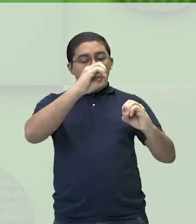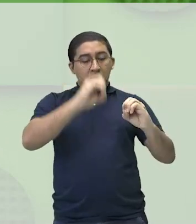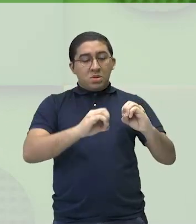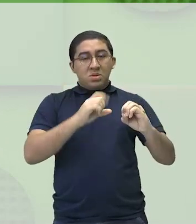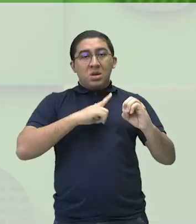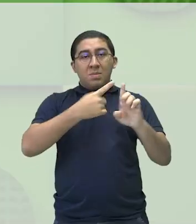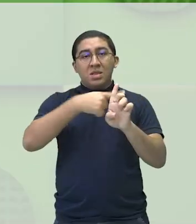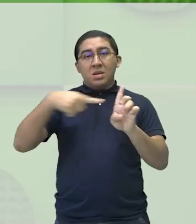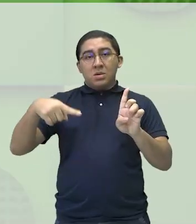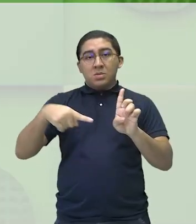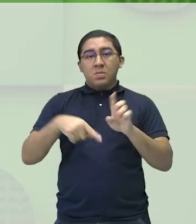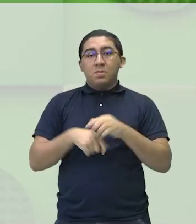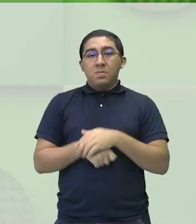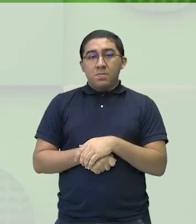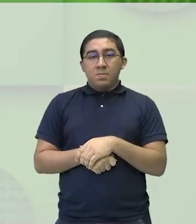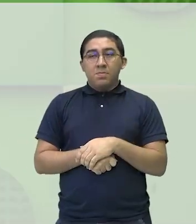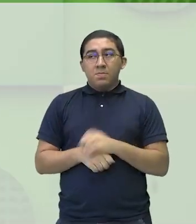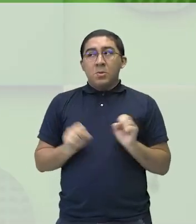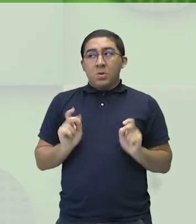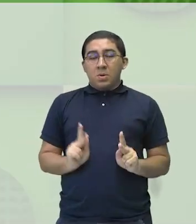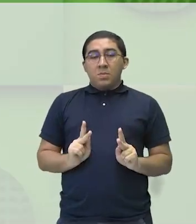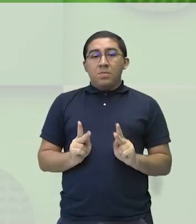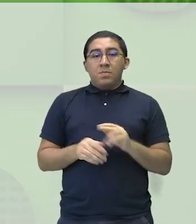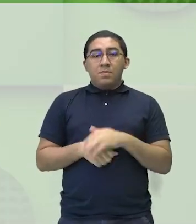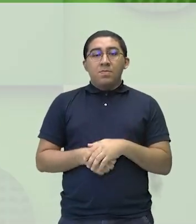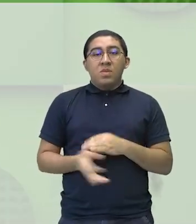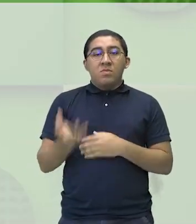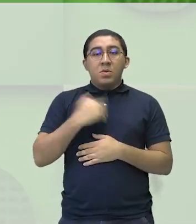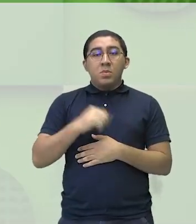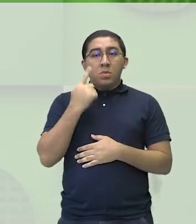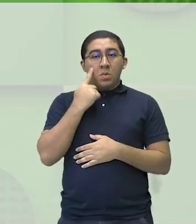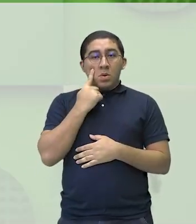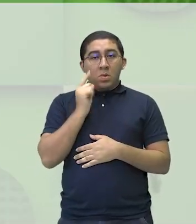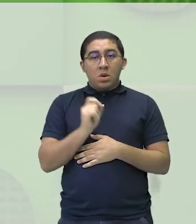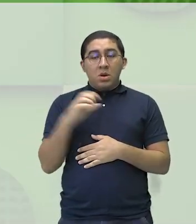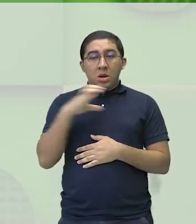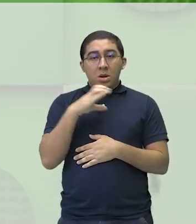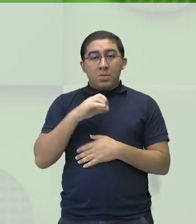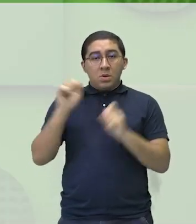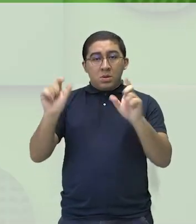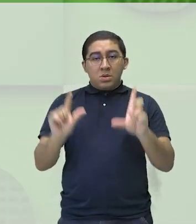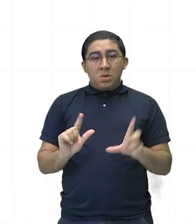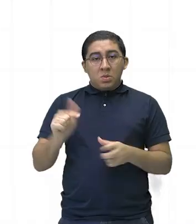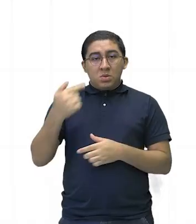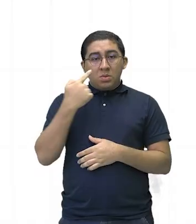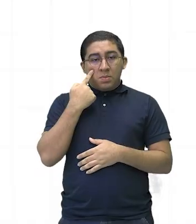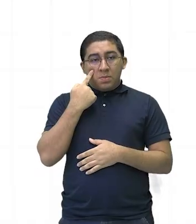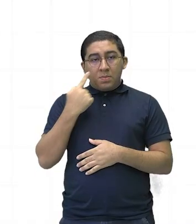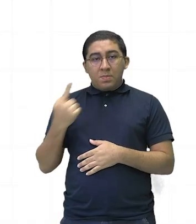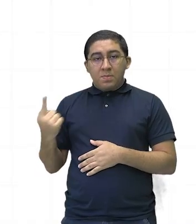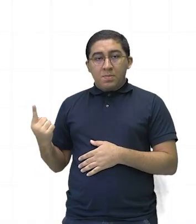informação genética. Muito bem. Então, vamos aqui, então, observar a nossa próxima cartela. Vejam só.